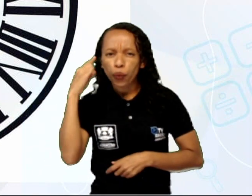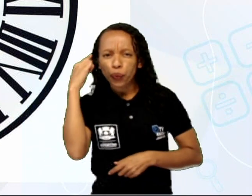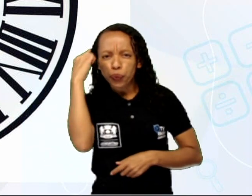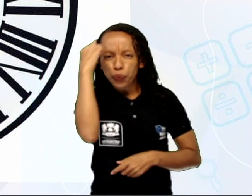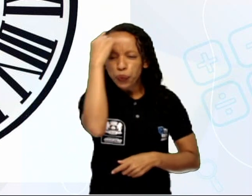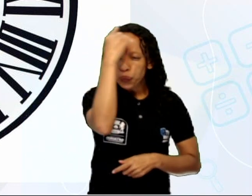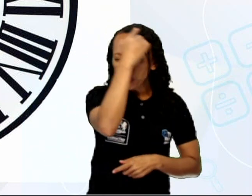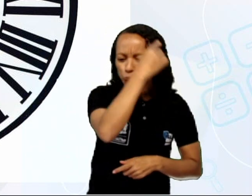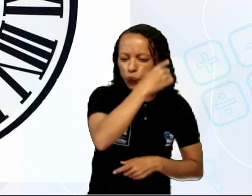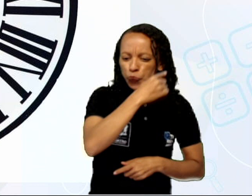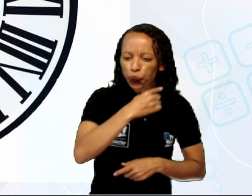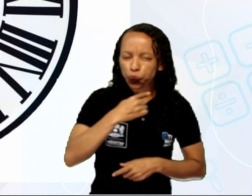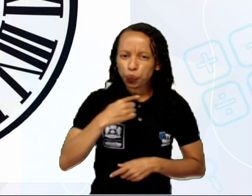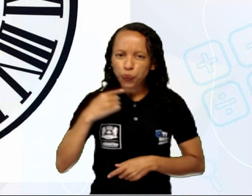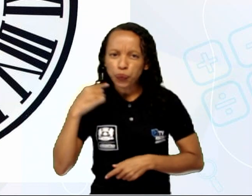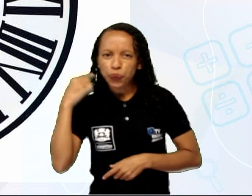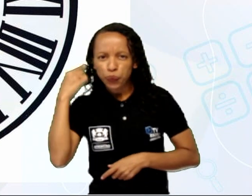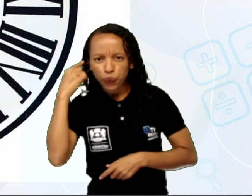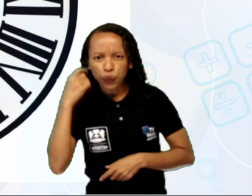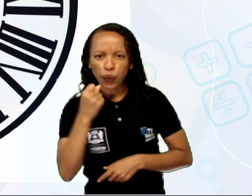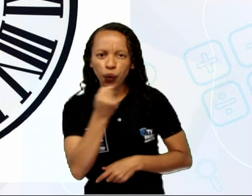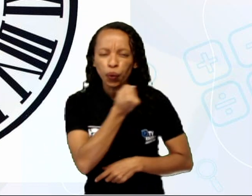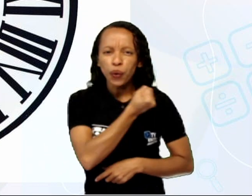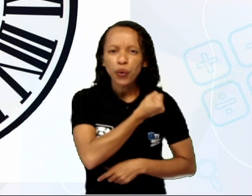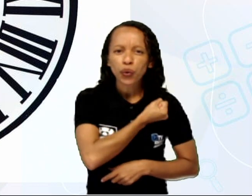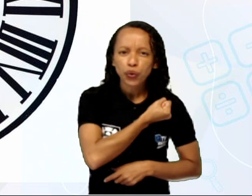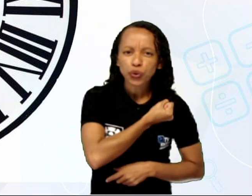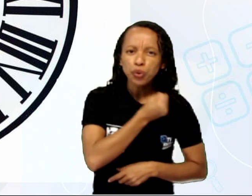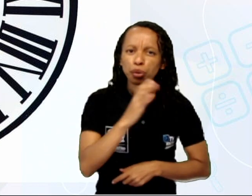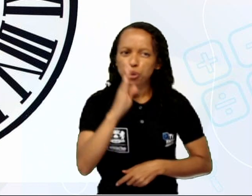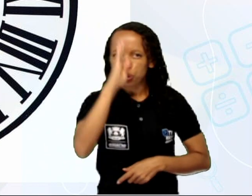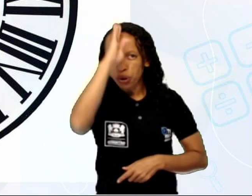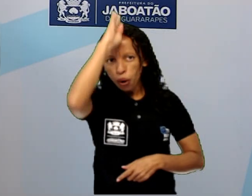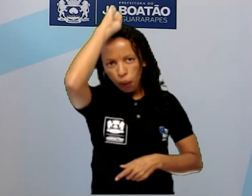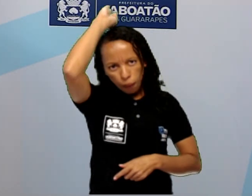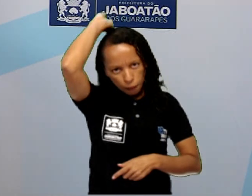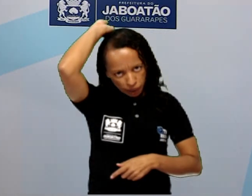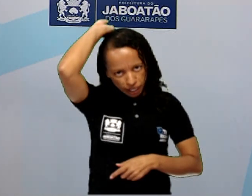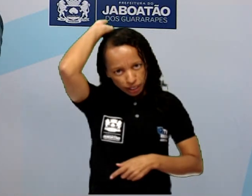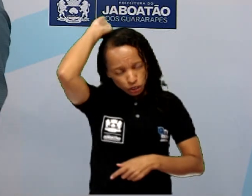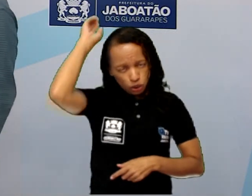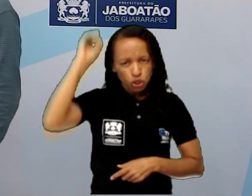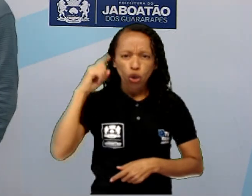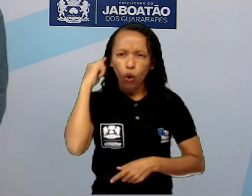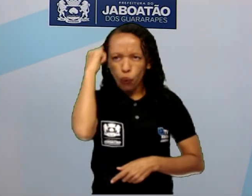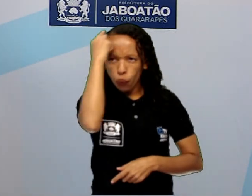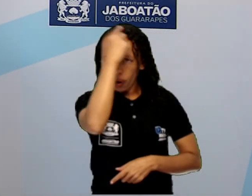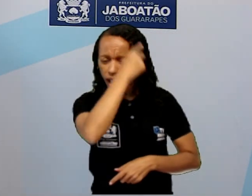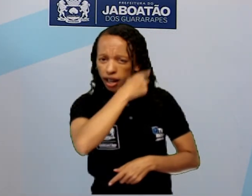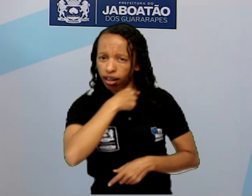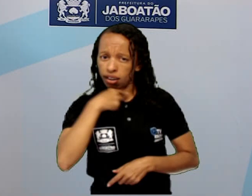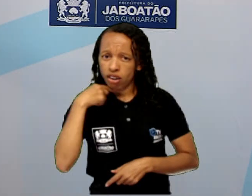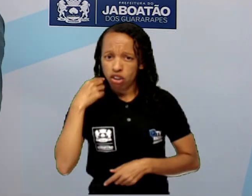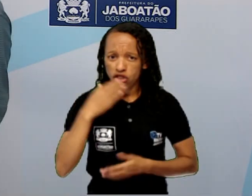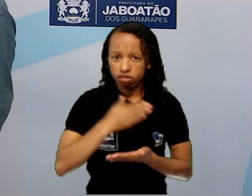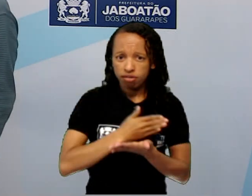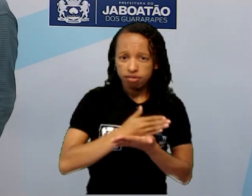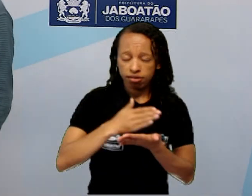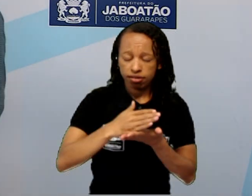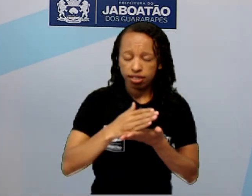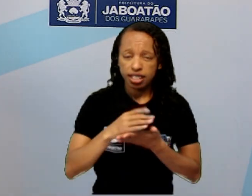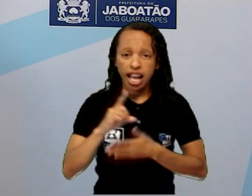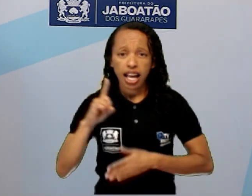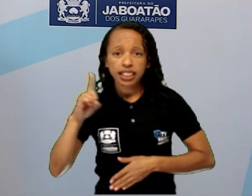com os números em algarismo romano e tal. E a gente sabe que o relógio ele gira da direita para a esquerda, né? Se ele fechar um ciclo